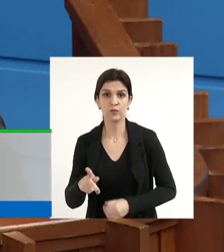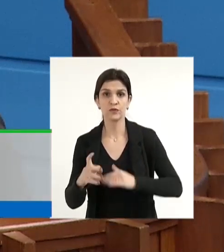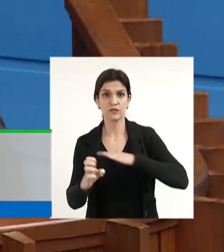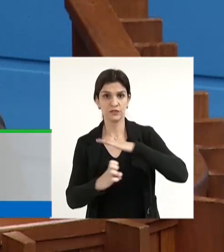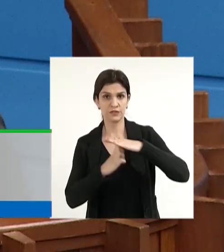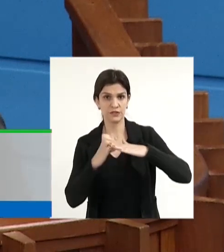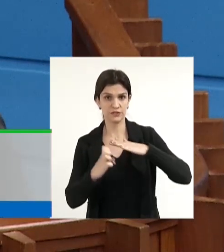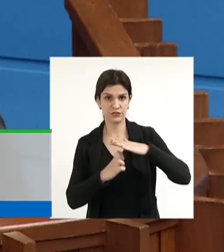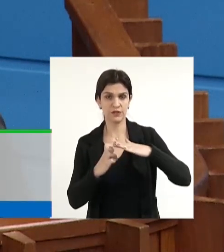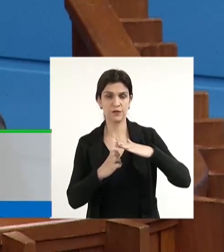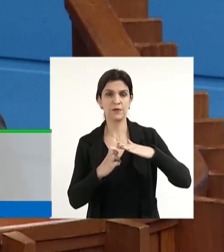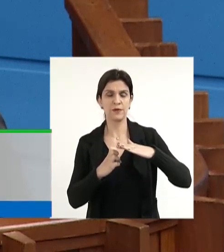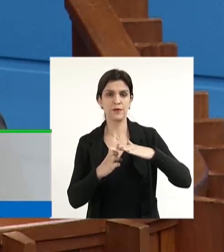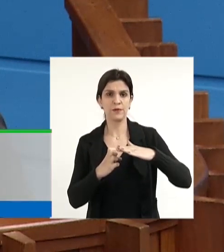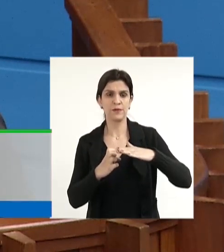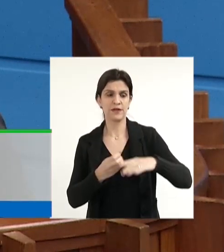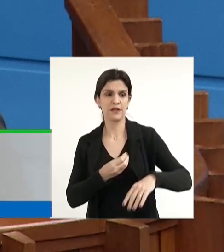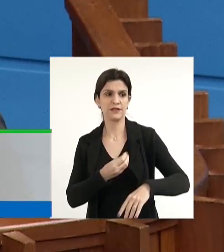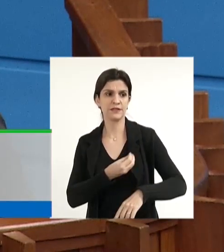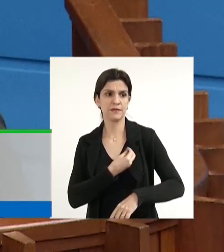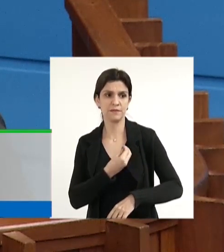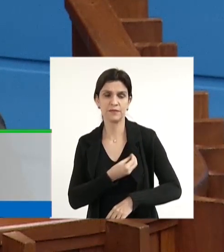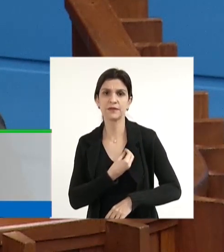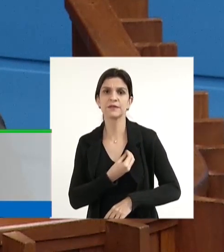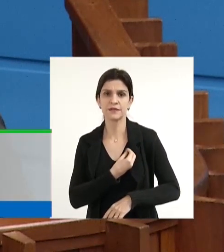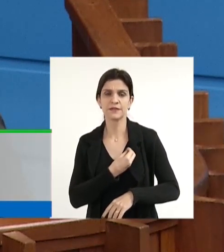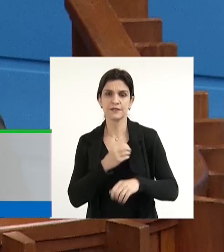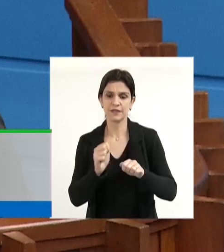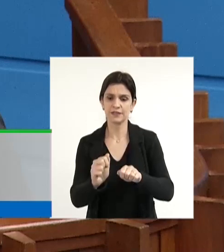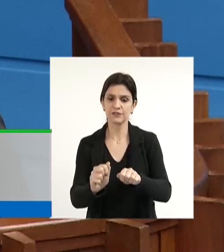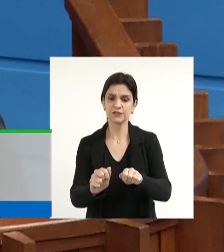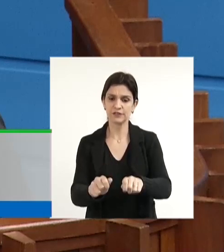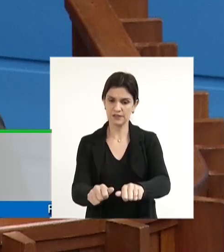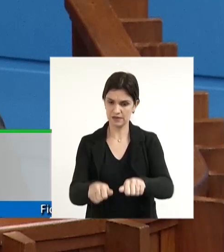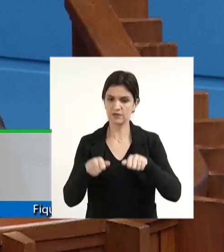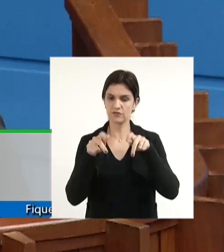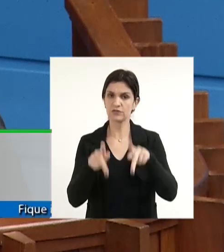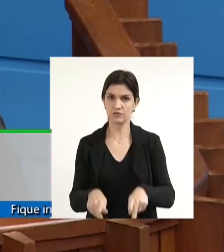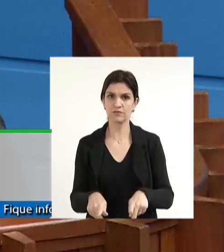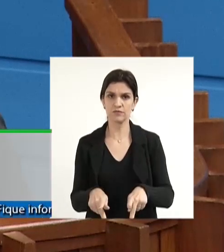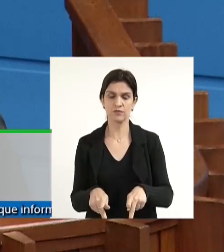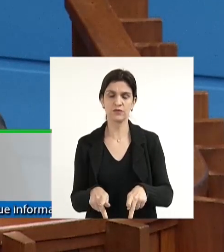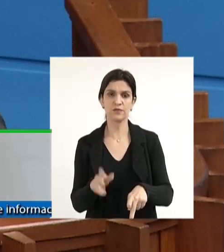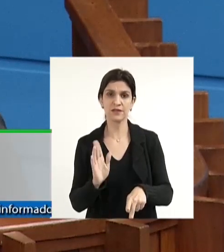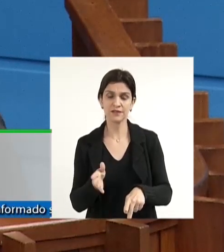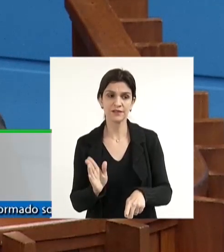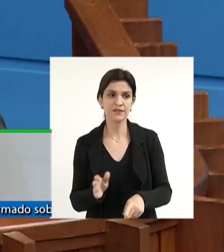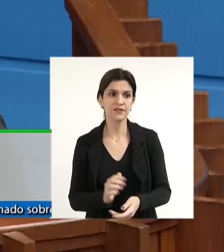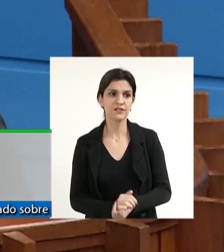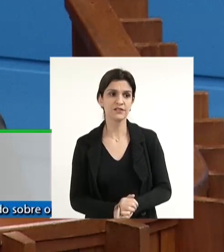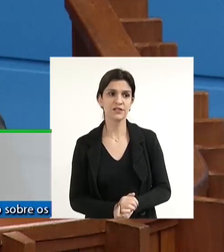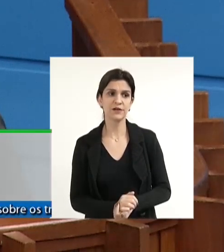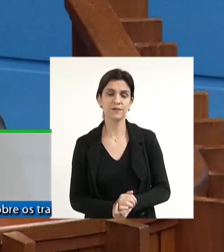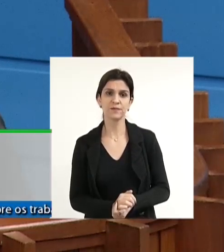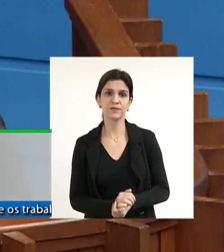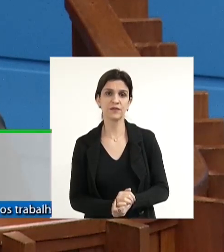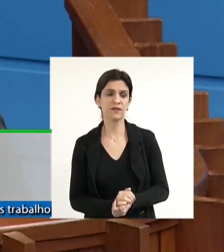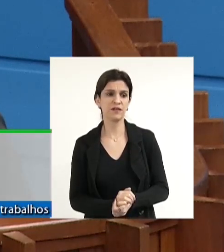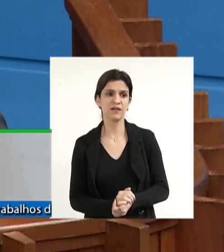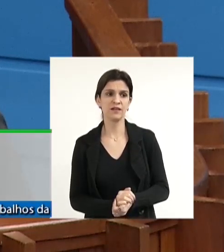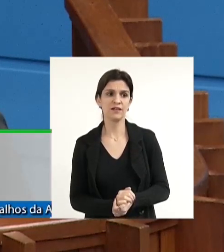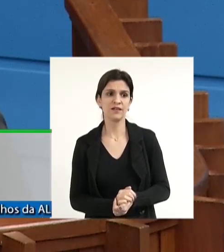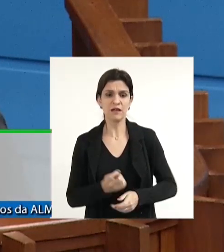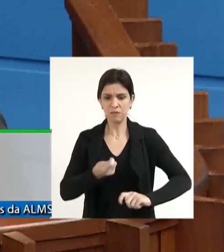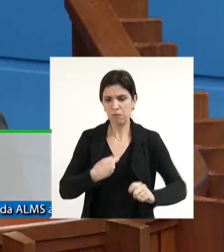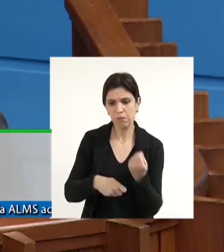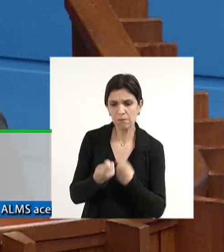nós promovemos, eu disse que esse é o melhor negócio que existe. Imagina só,